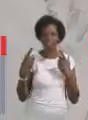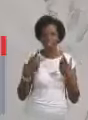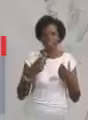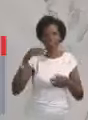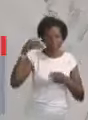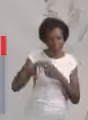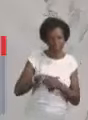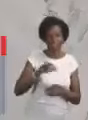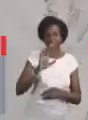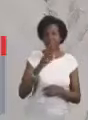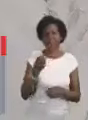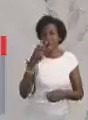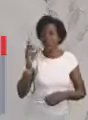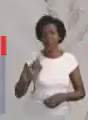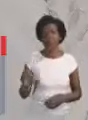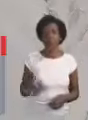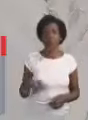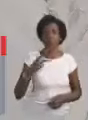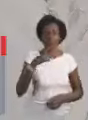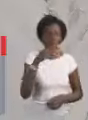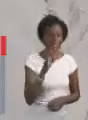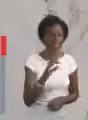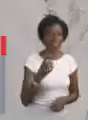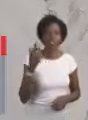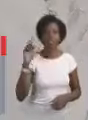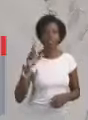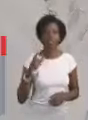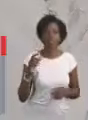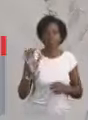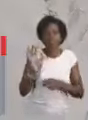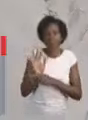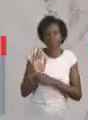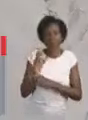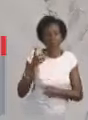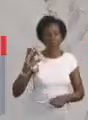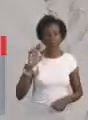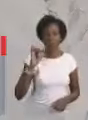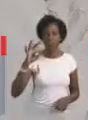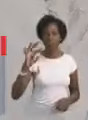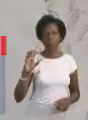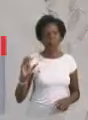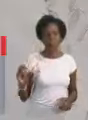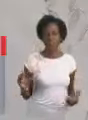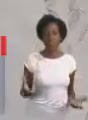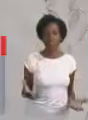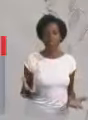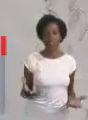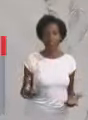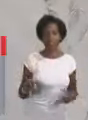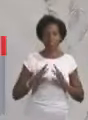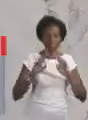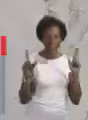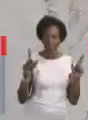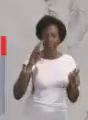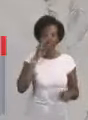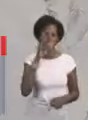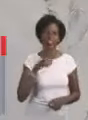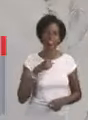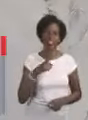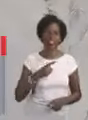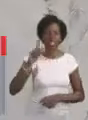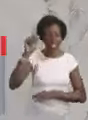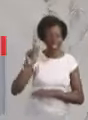França o PT e outros partidos também o apoio crítico mas nós temos também diferenças logicamente críticas à